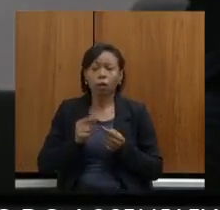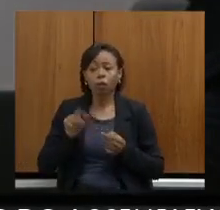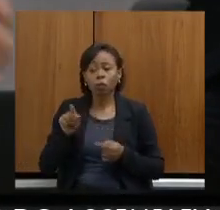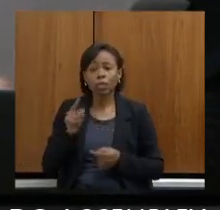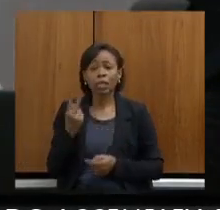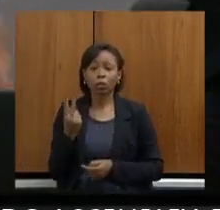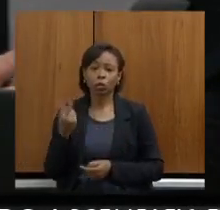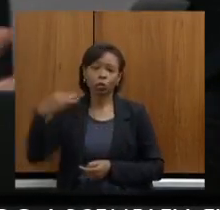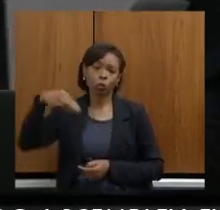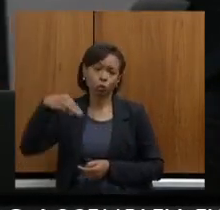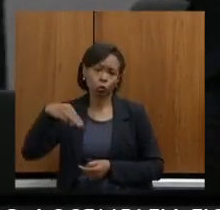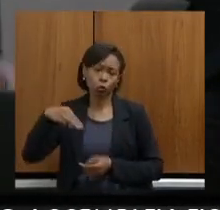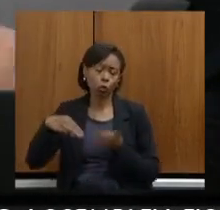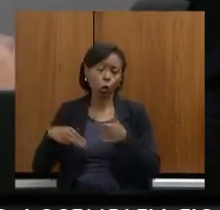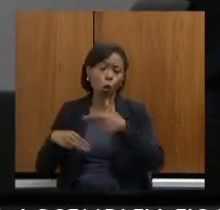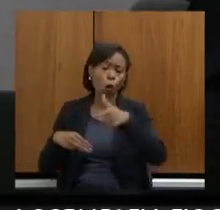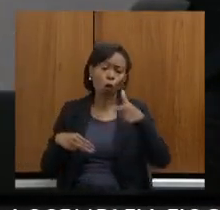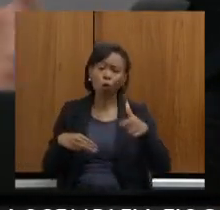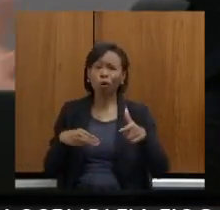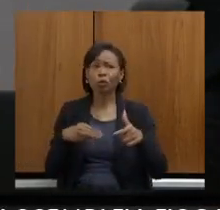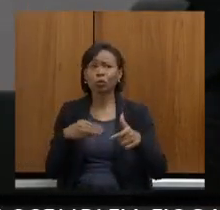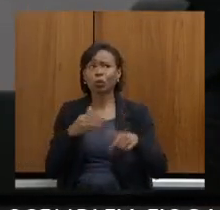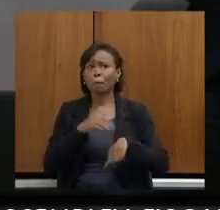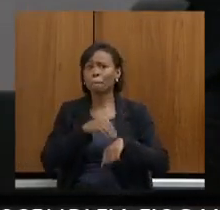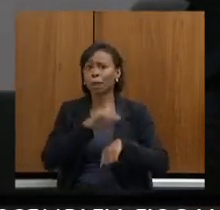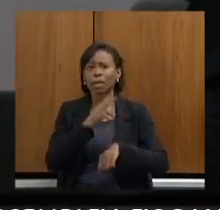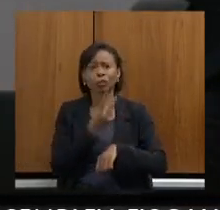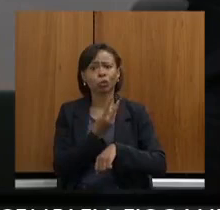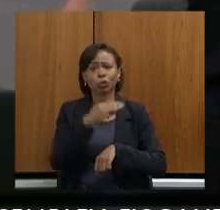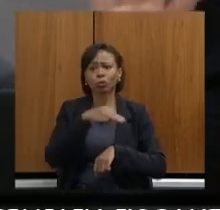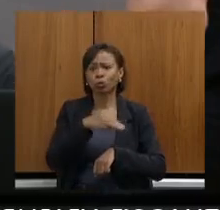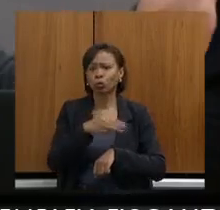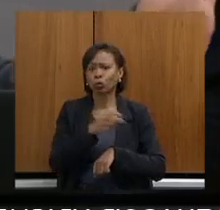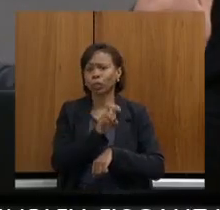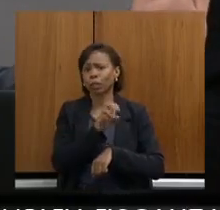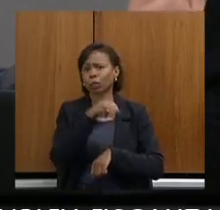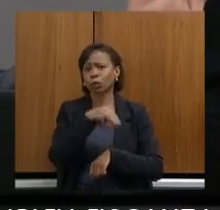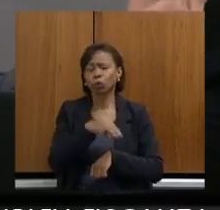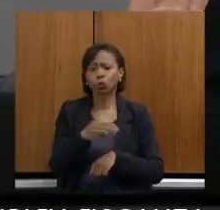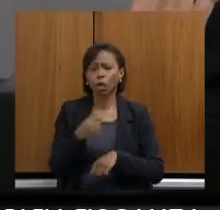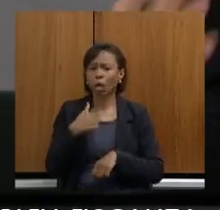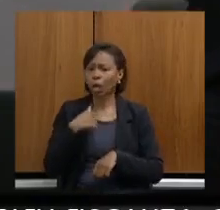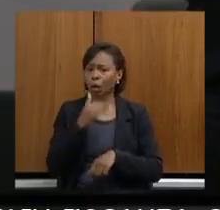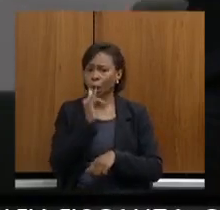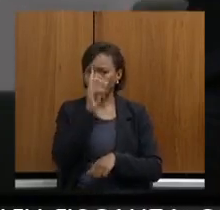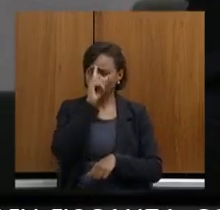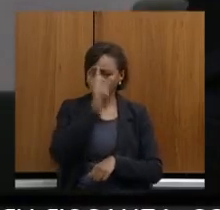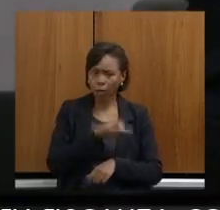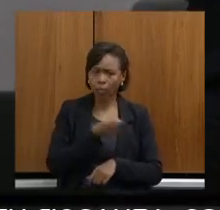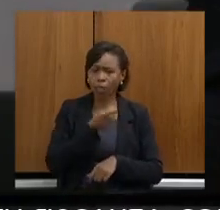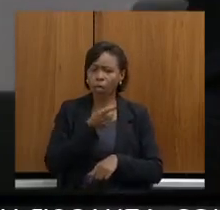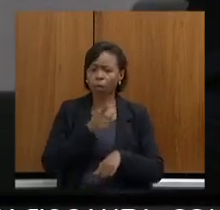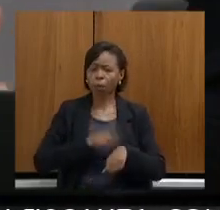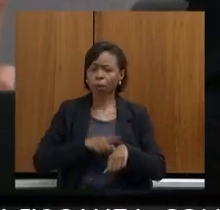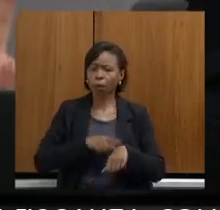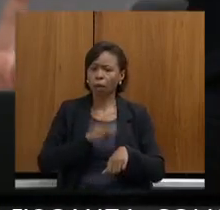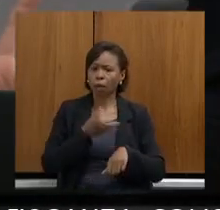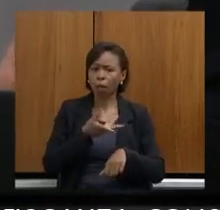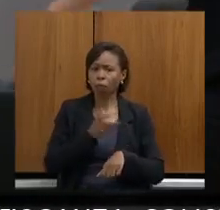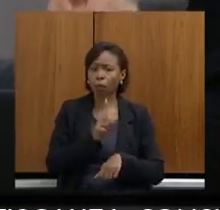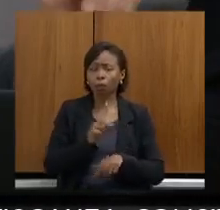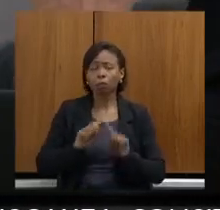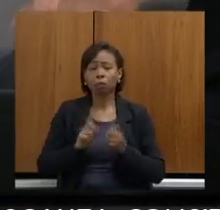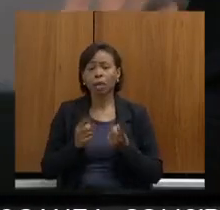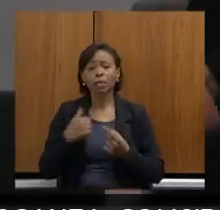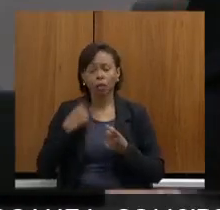e todos estão usando mais de dois minutos mais de de cinco em momento algum interplay mas eu fiquei preocupado com